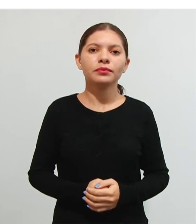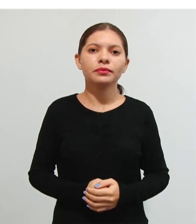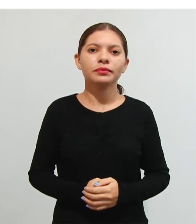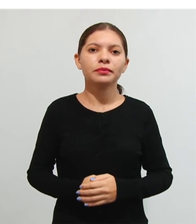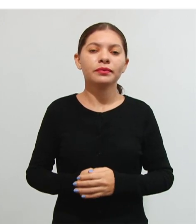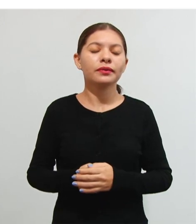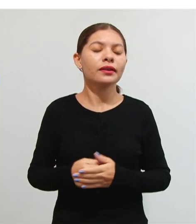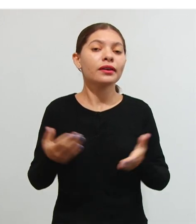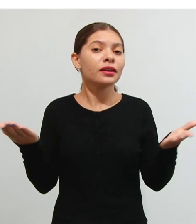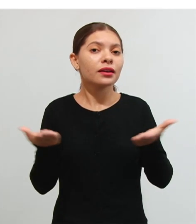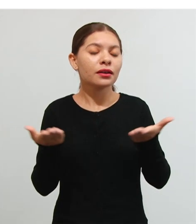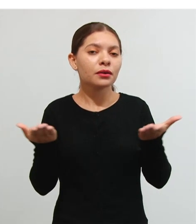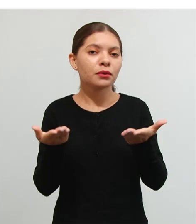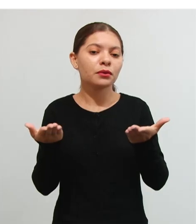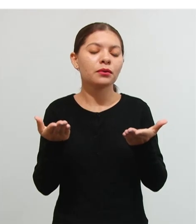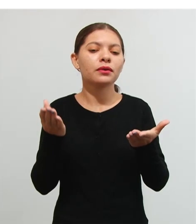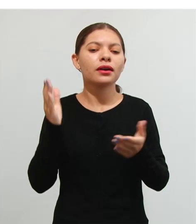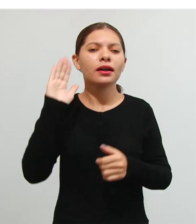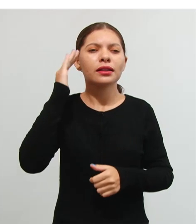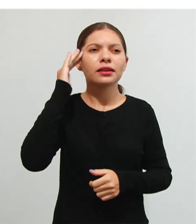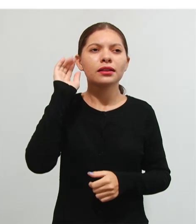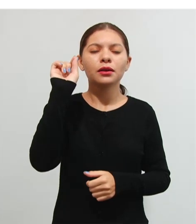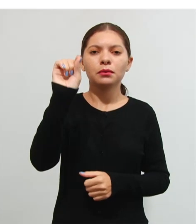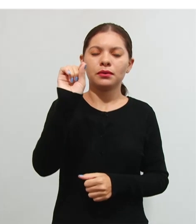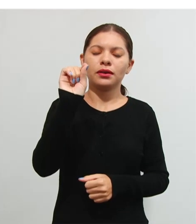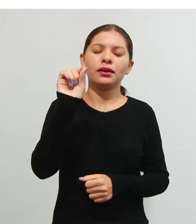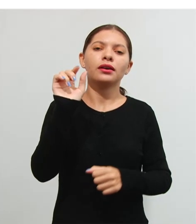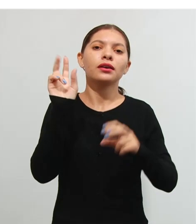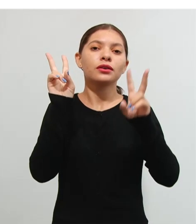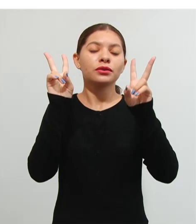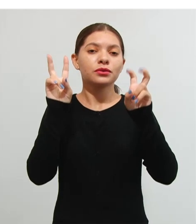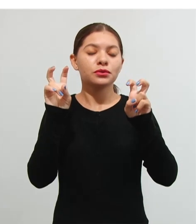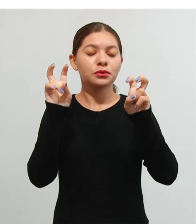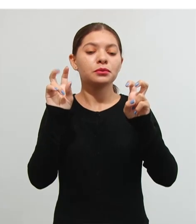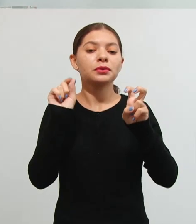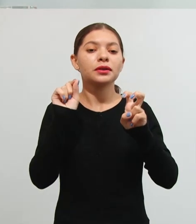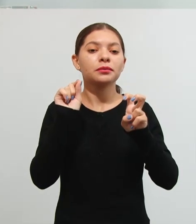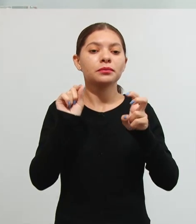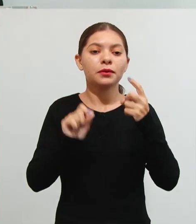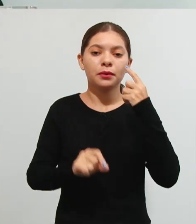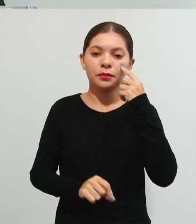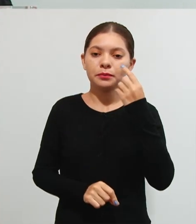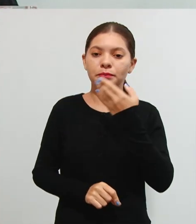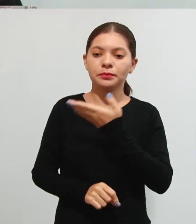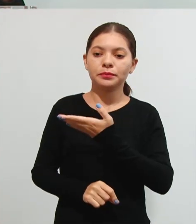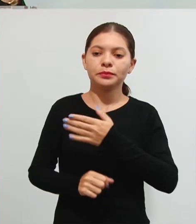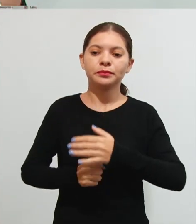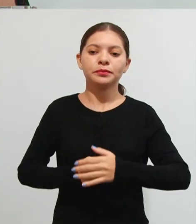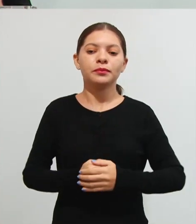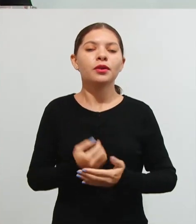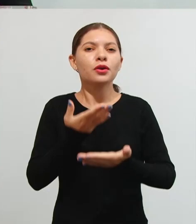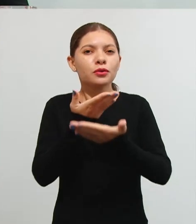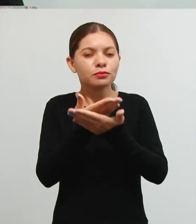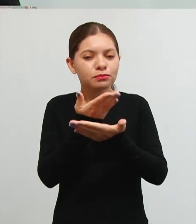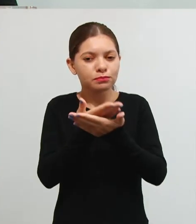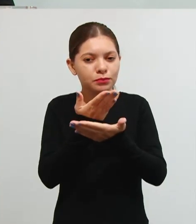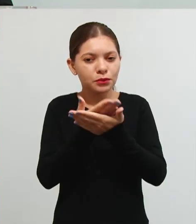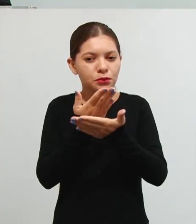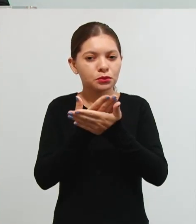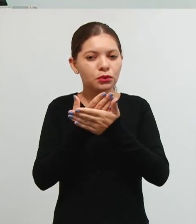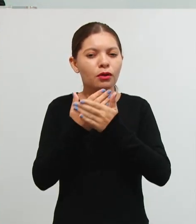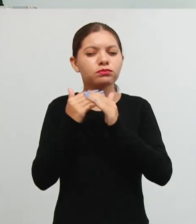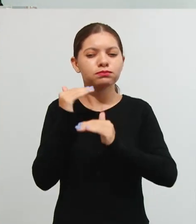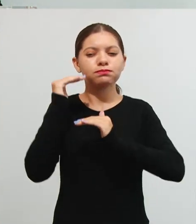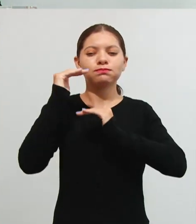aí agora nós vamos entender um pouco, como eu disse para vocês, né? Os estudos eles vão se avançando,